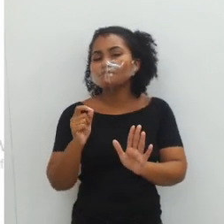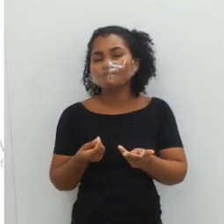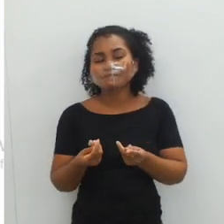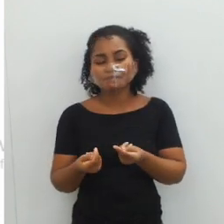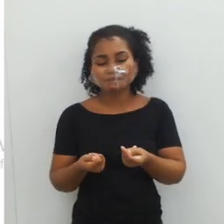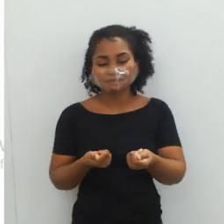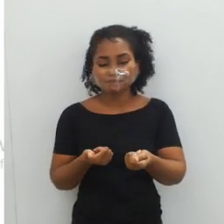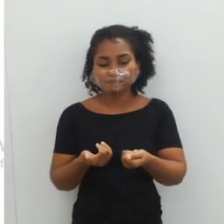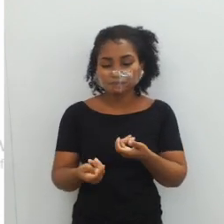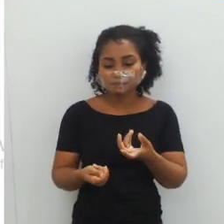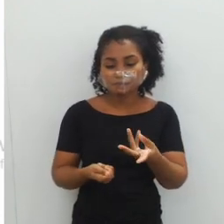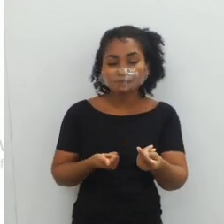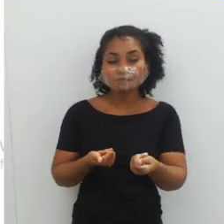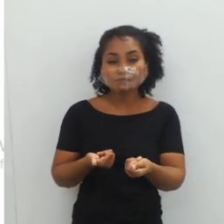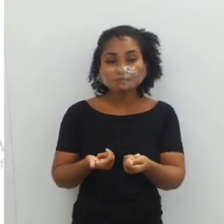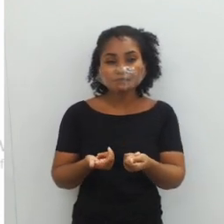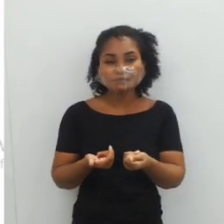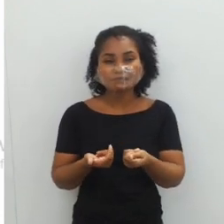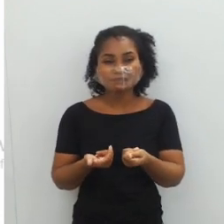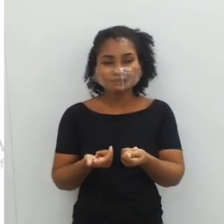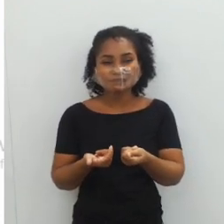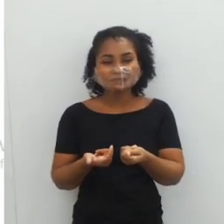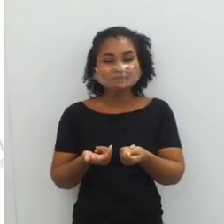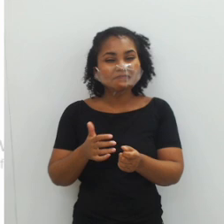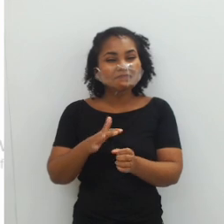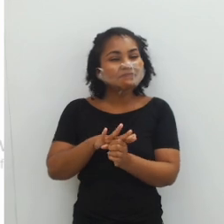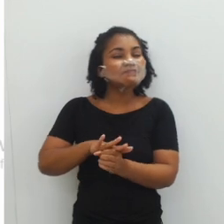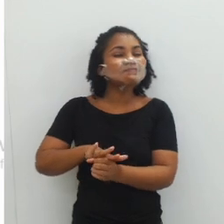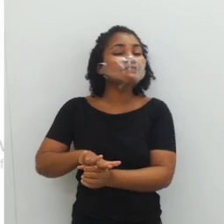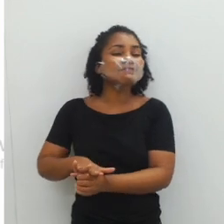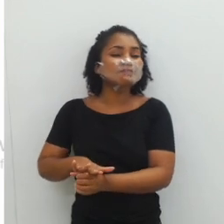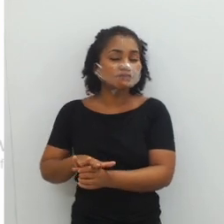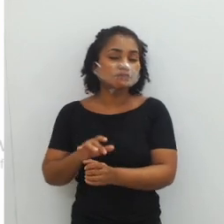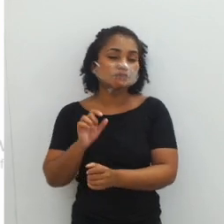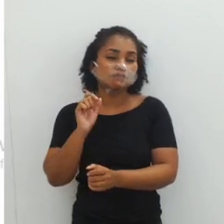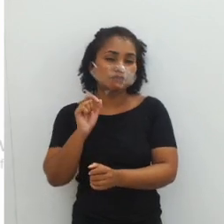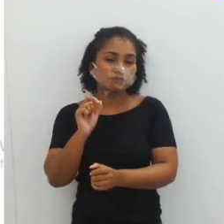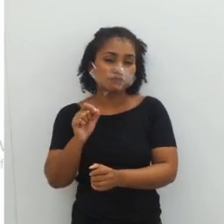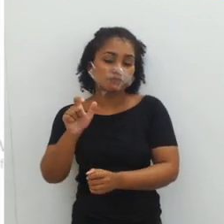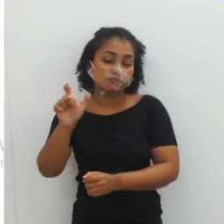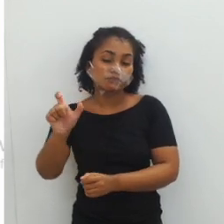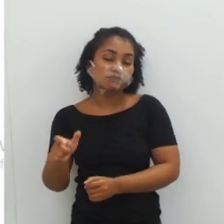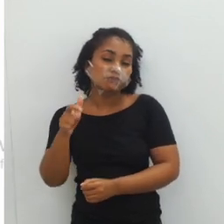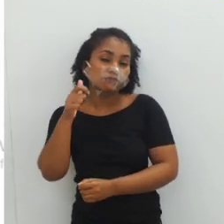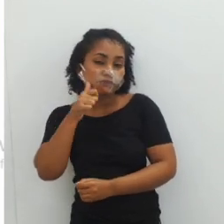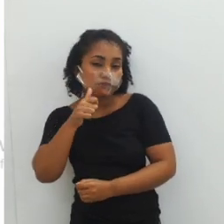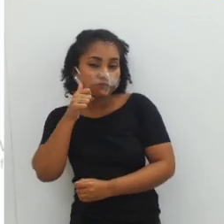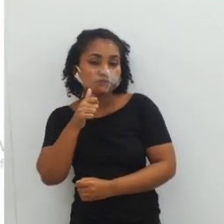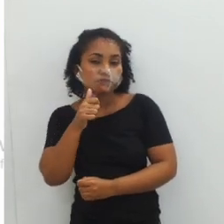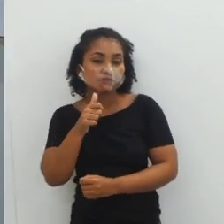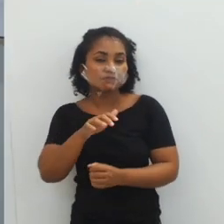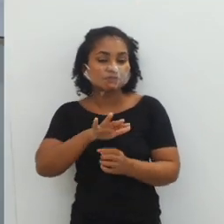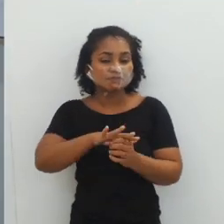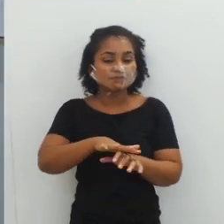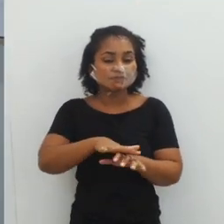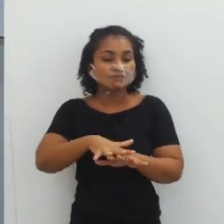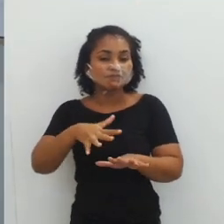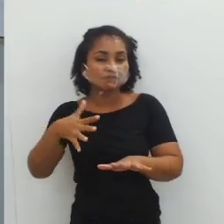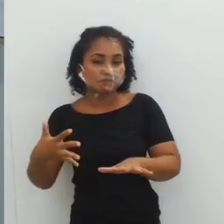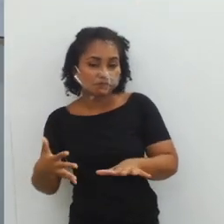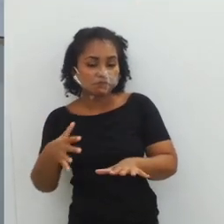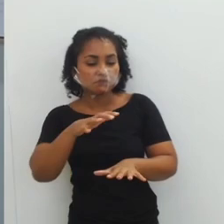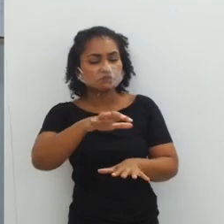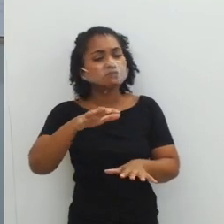fragilizar, entre aspas, a mulher mulher, vai segregar em